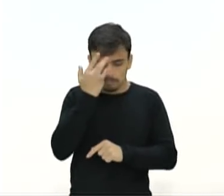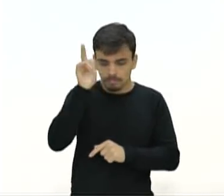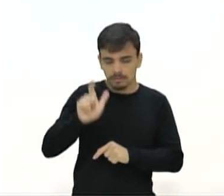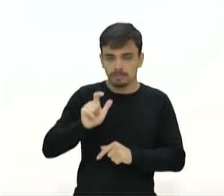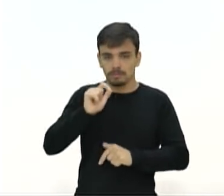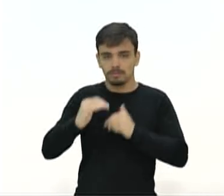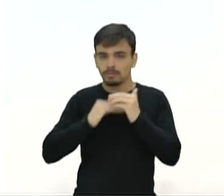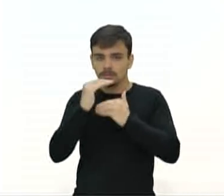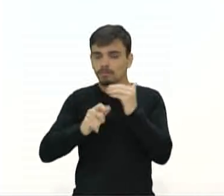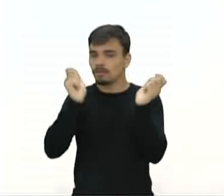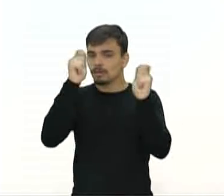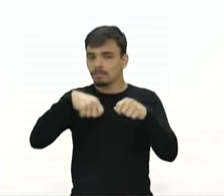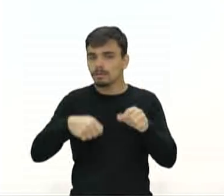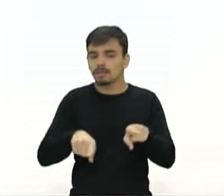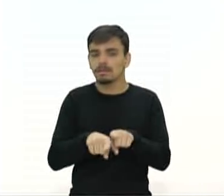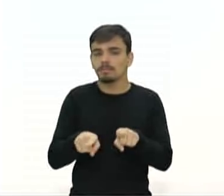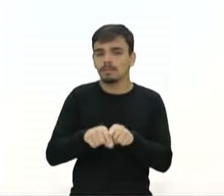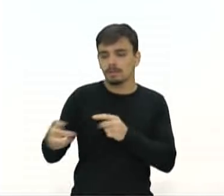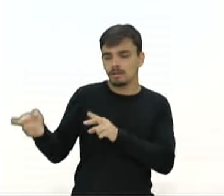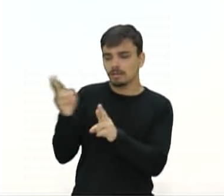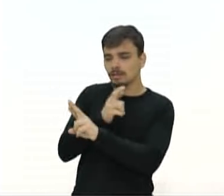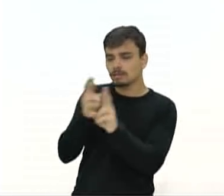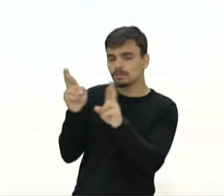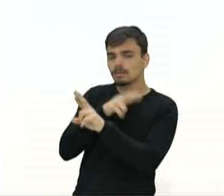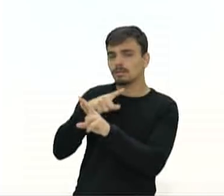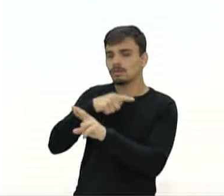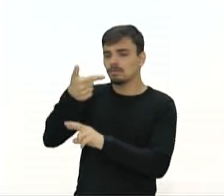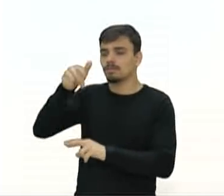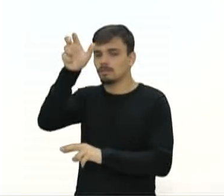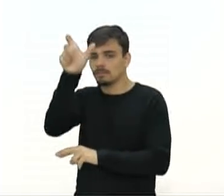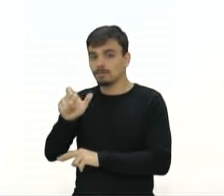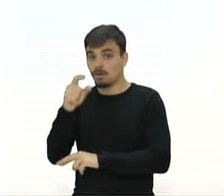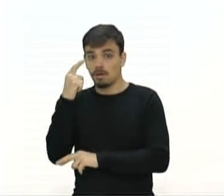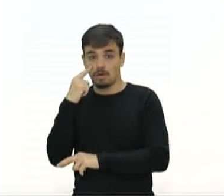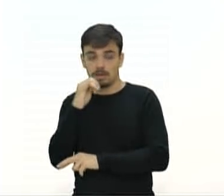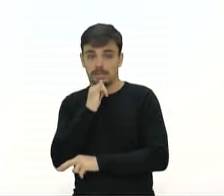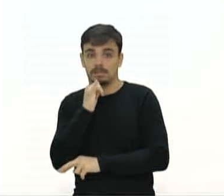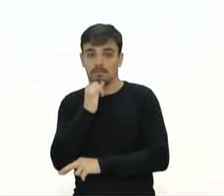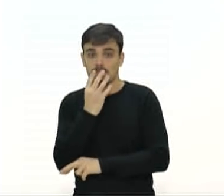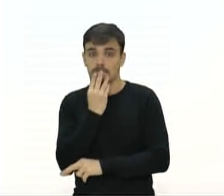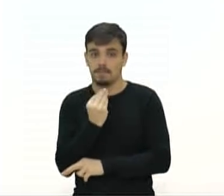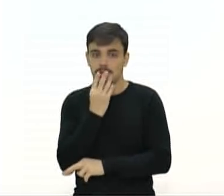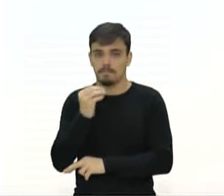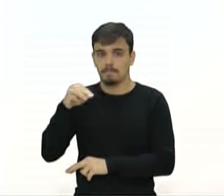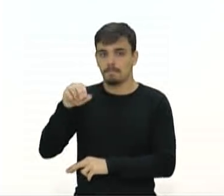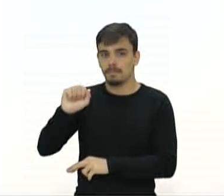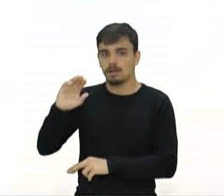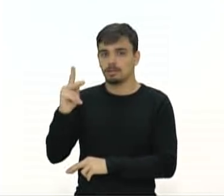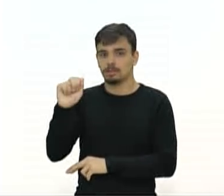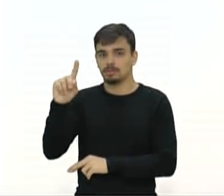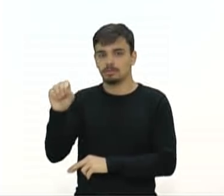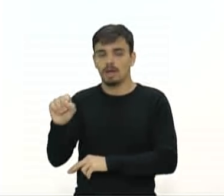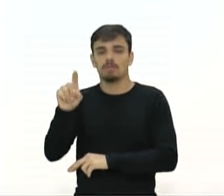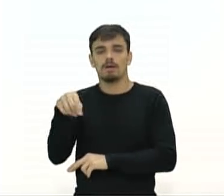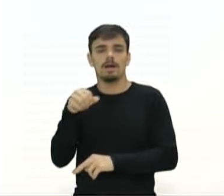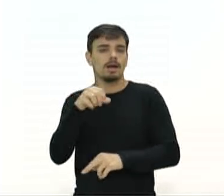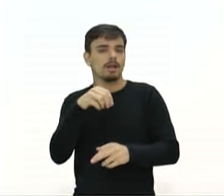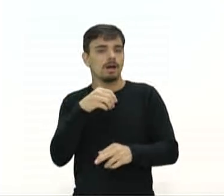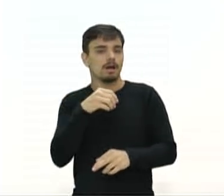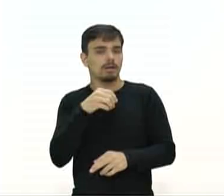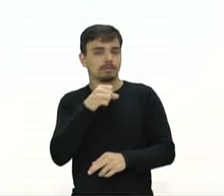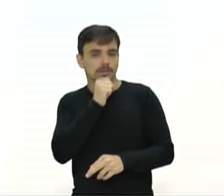sua capacidade, se relacionam com outras pessoas. Veja o exemplo do Machado, tá? O Machado era um neto de